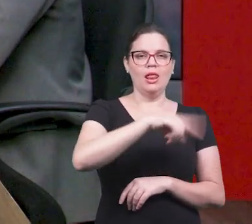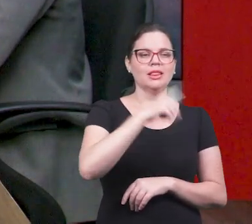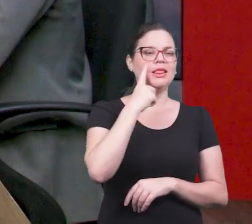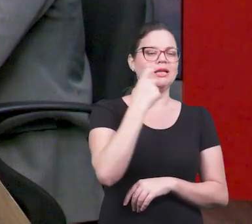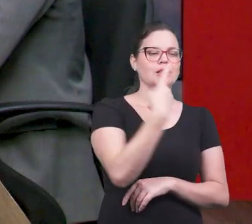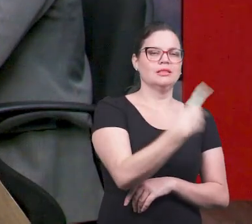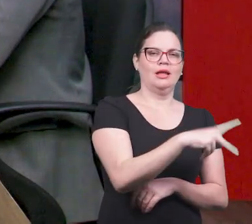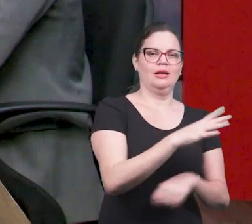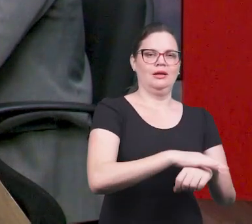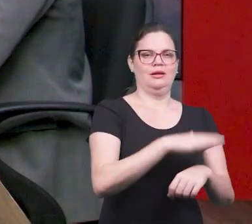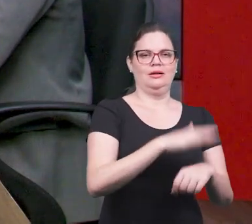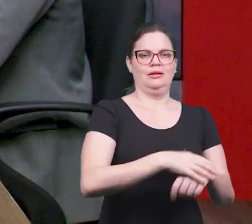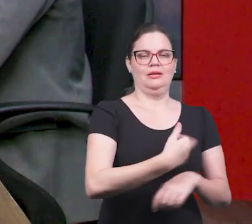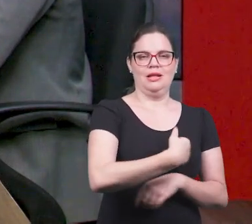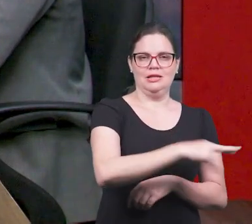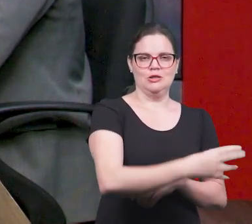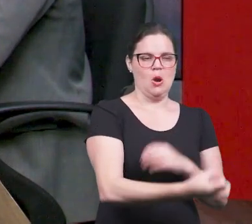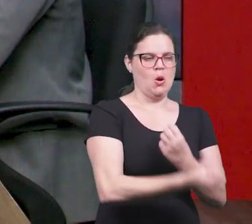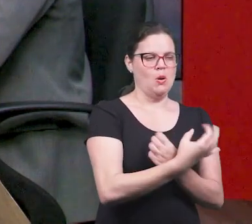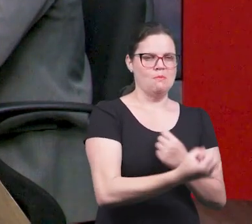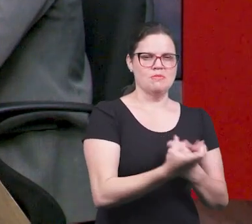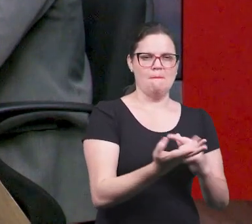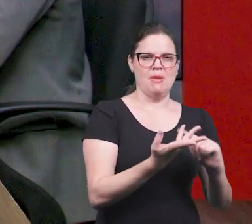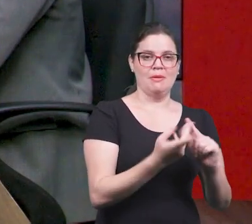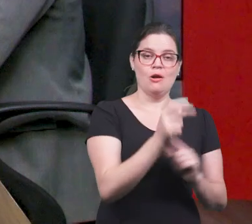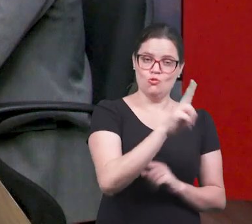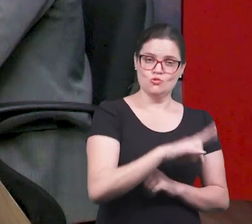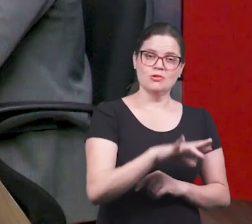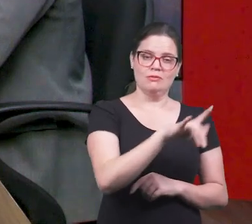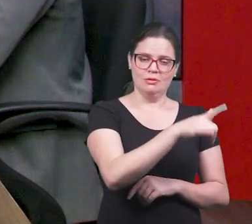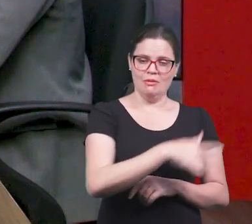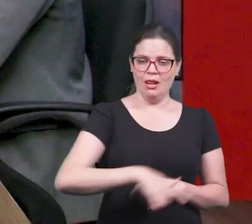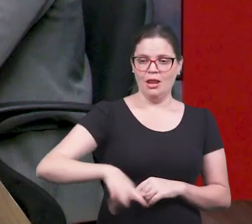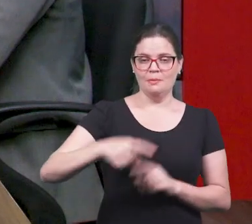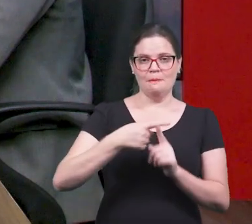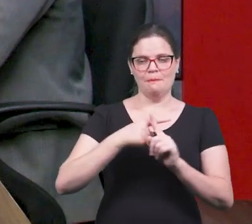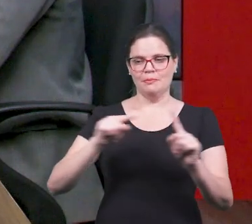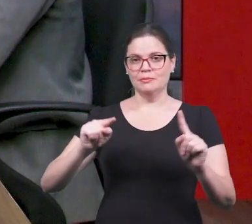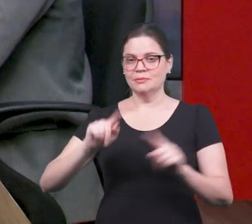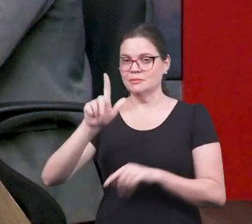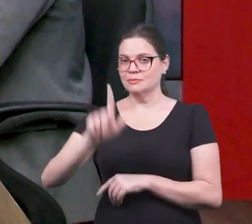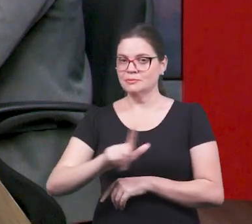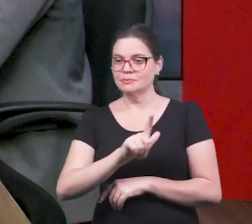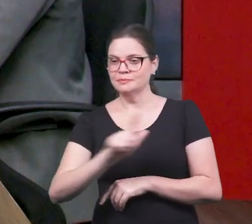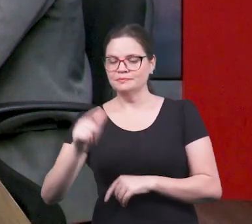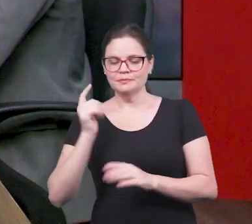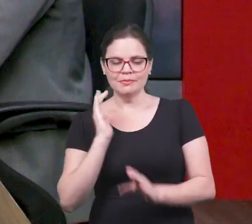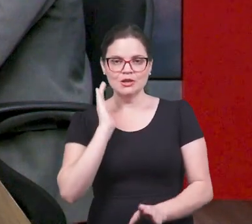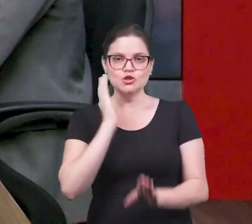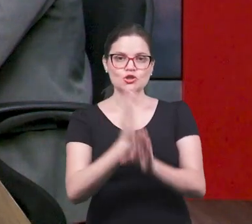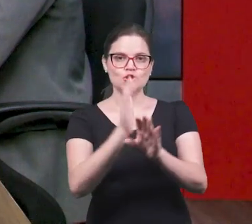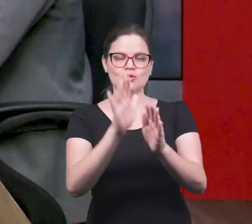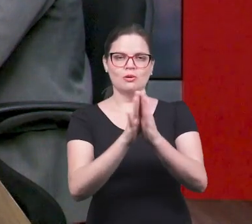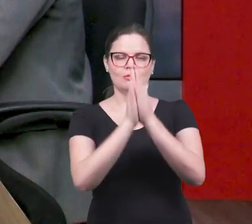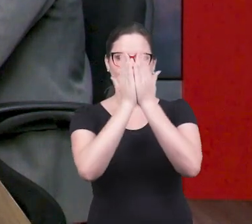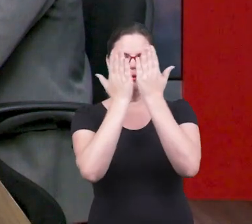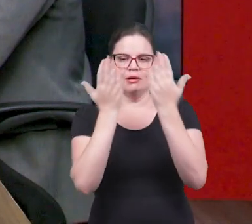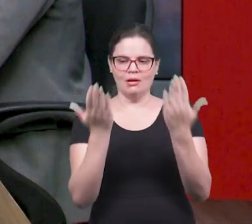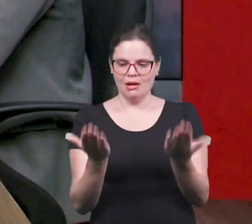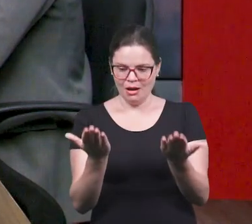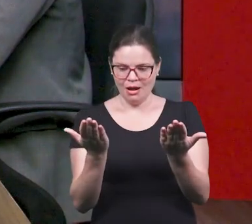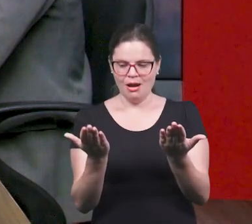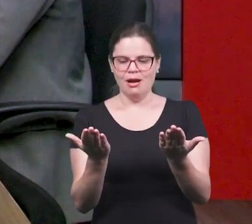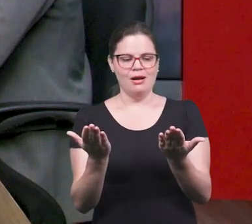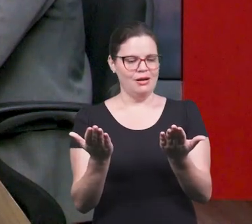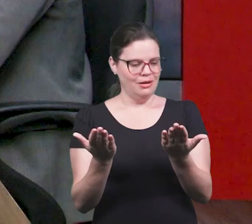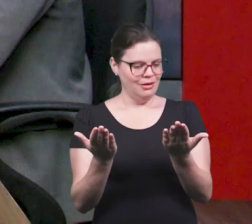interesses pessoais, quais sejam, através de Lutero e de tantos outros que juntamente com ele se propuseram a